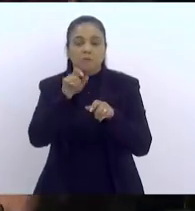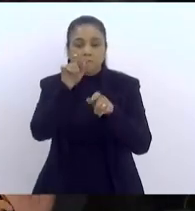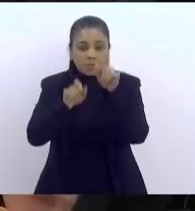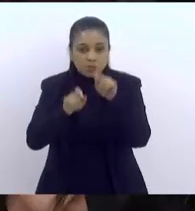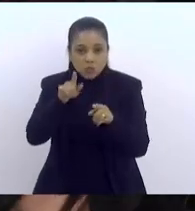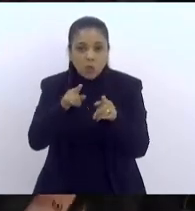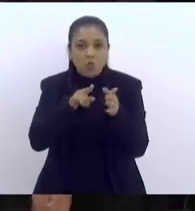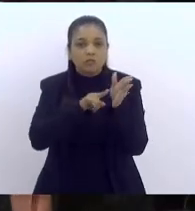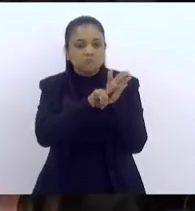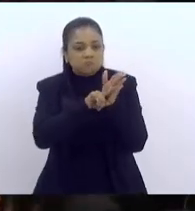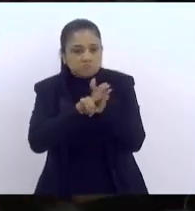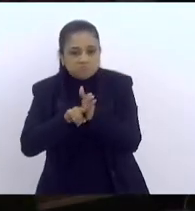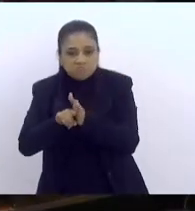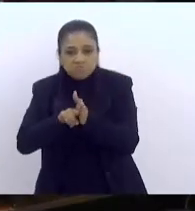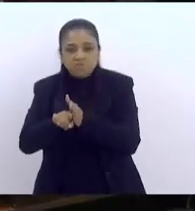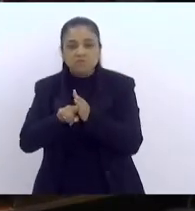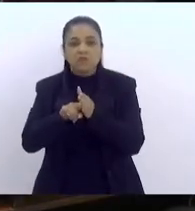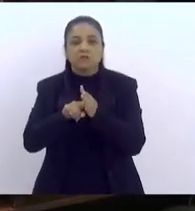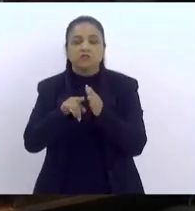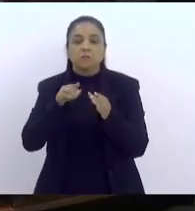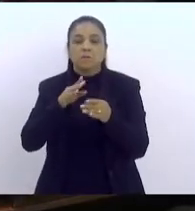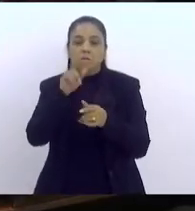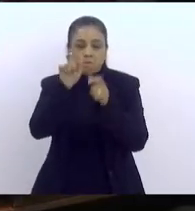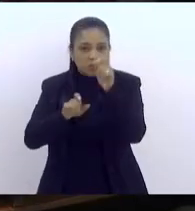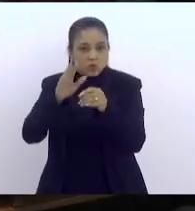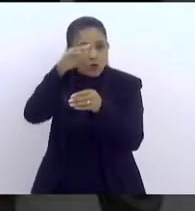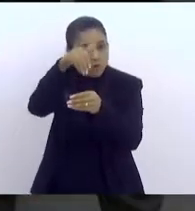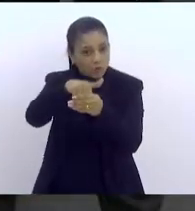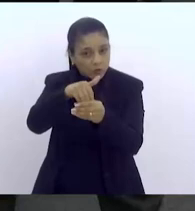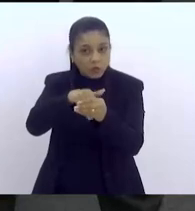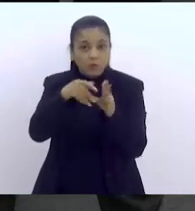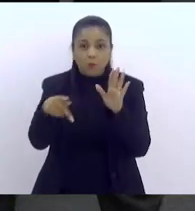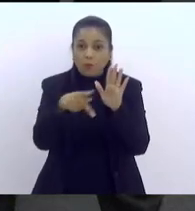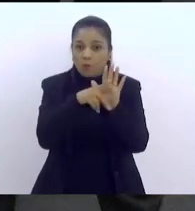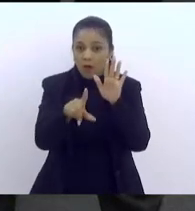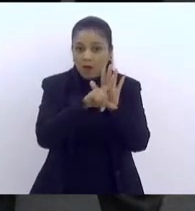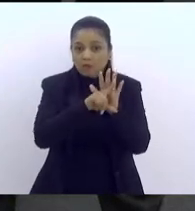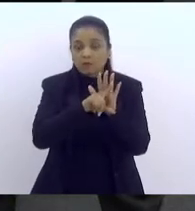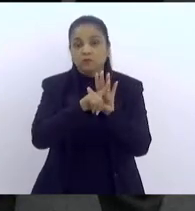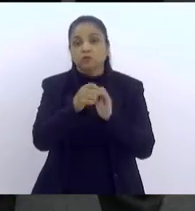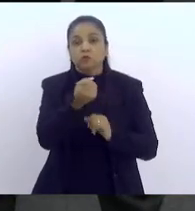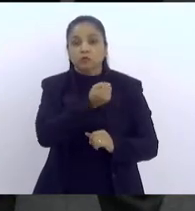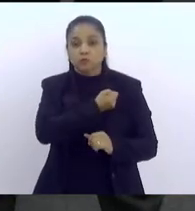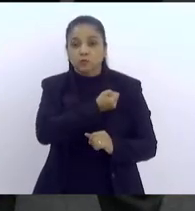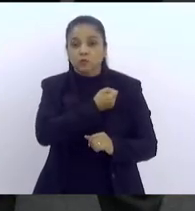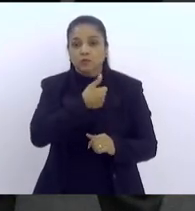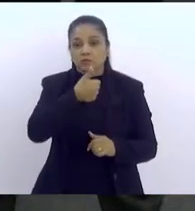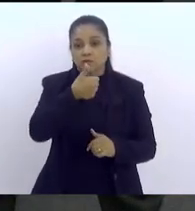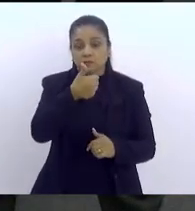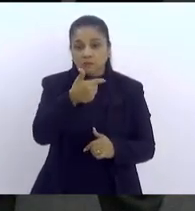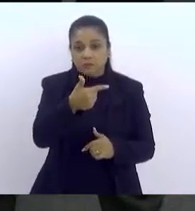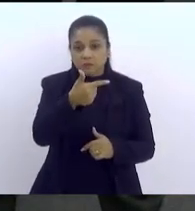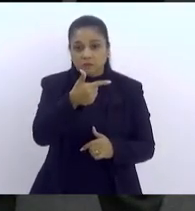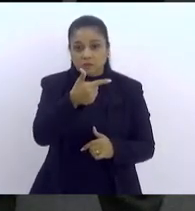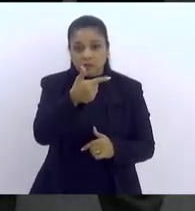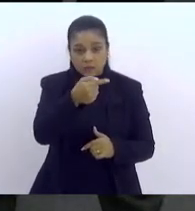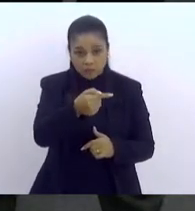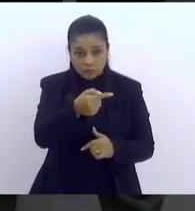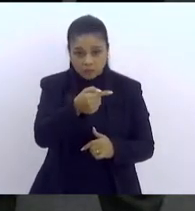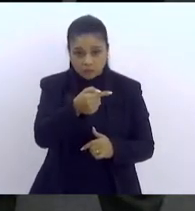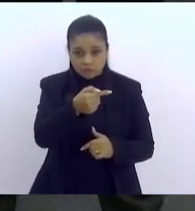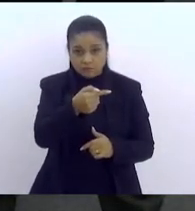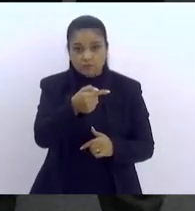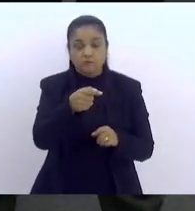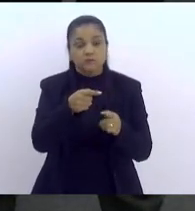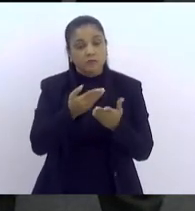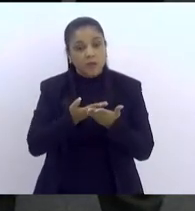tá bom? Fábio Silva, verificação de quórum para o nosso projeto de resolução número 72 e, ao mesmo tempo, encaminhar